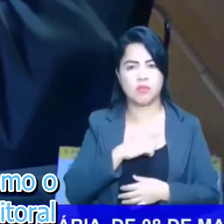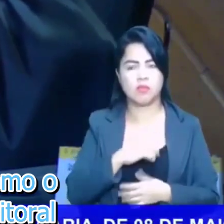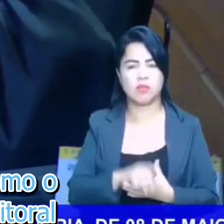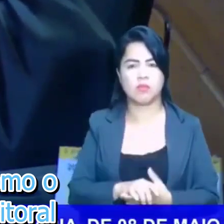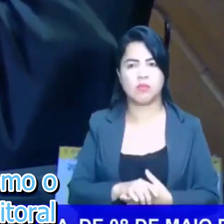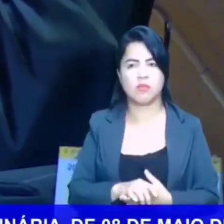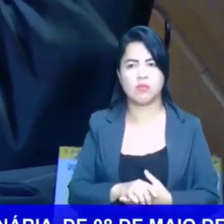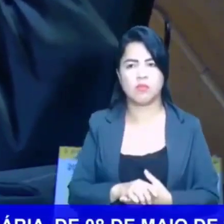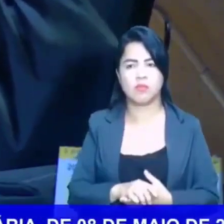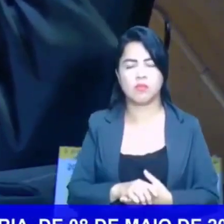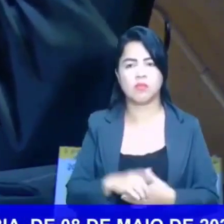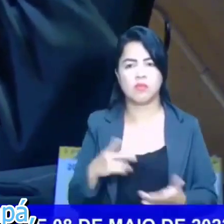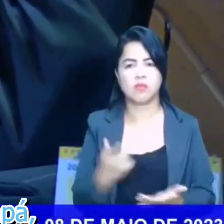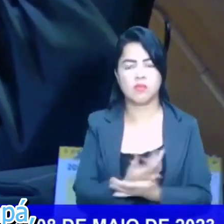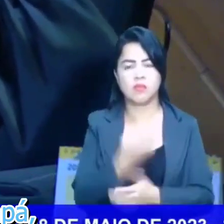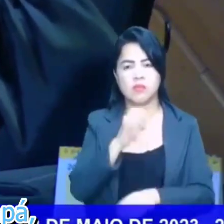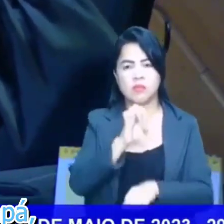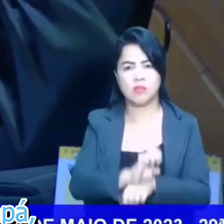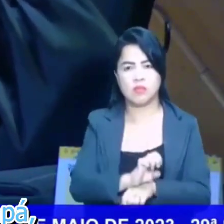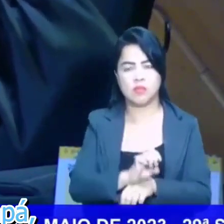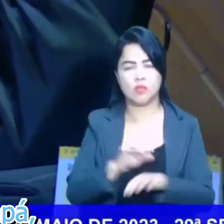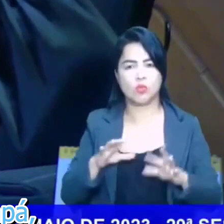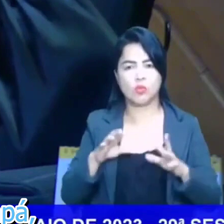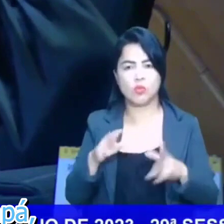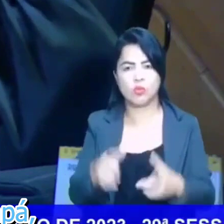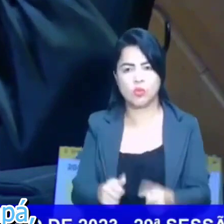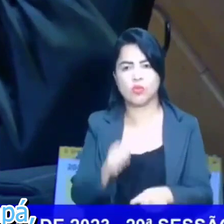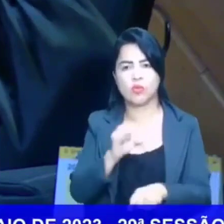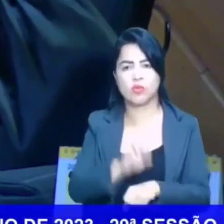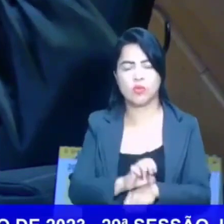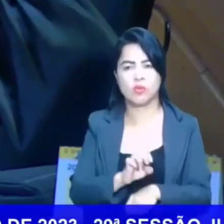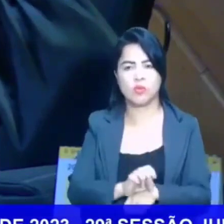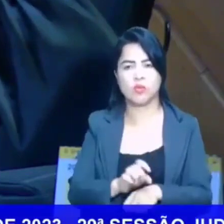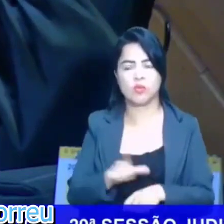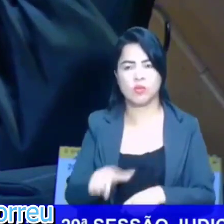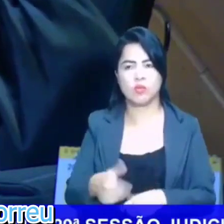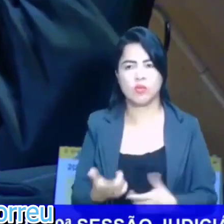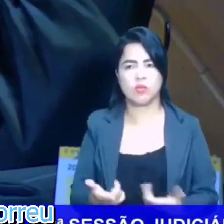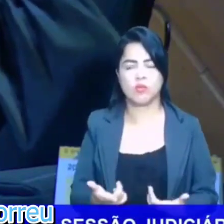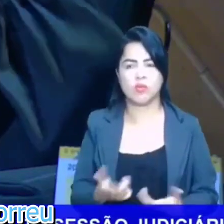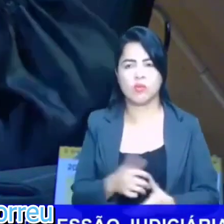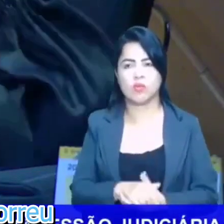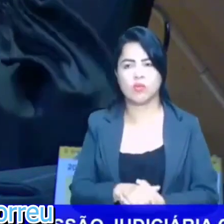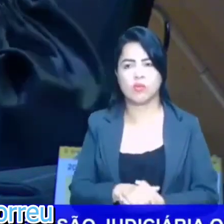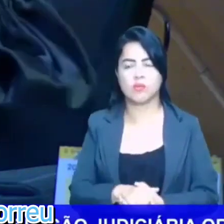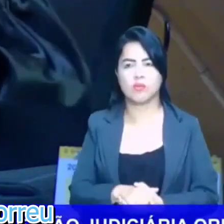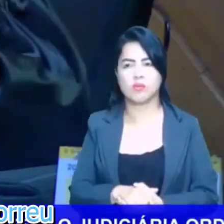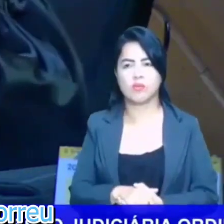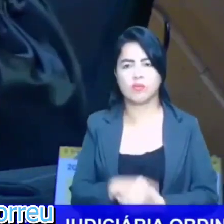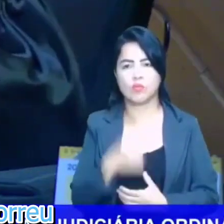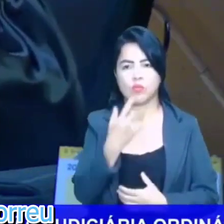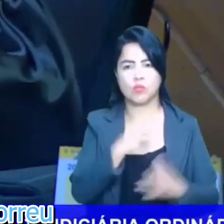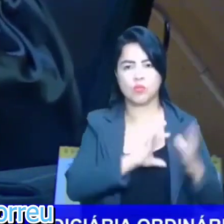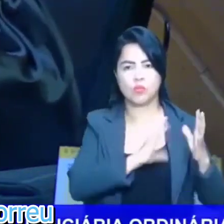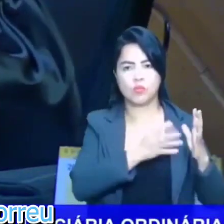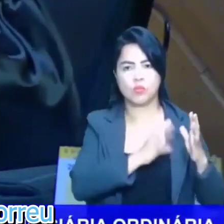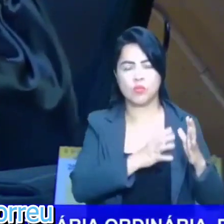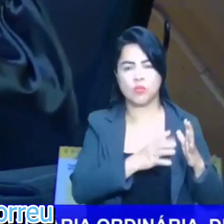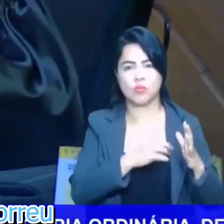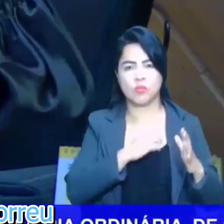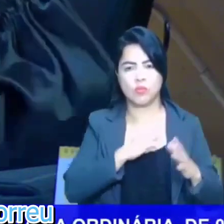eleitoral que ocorreu no Estado, em todo o Estado do Amapá, e ele era de um partido que,